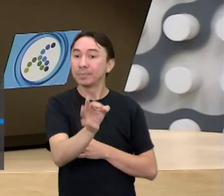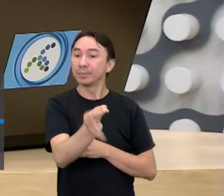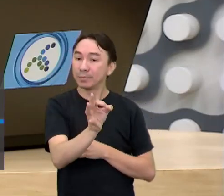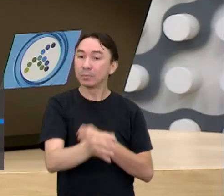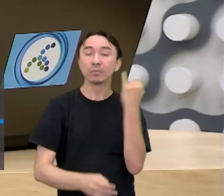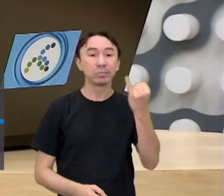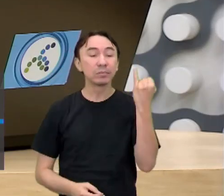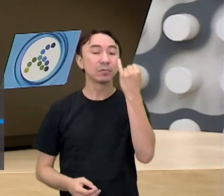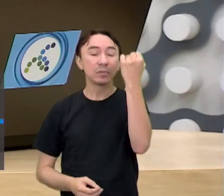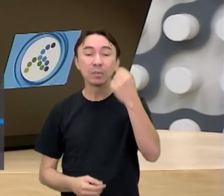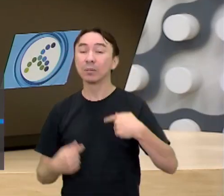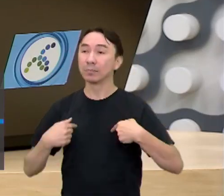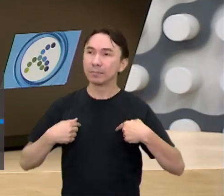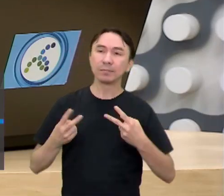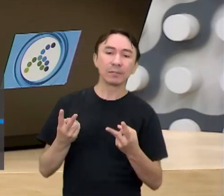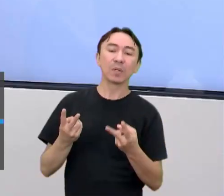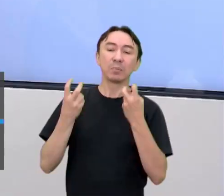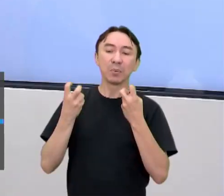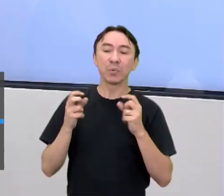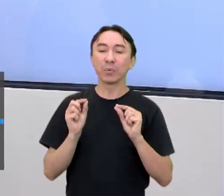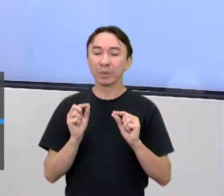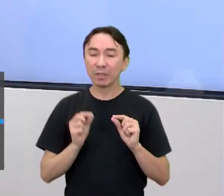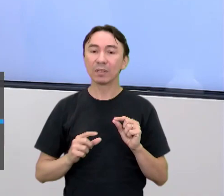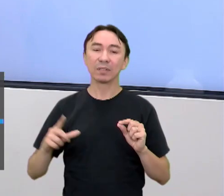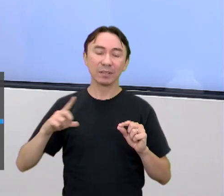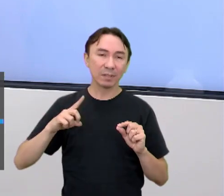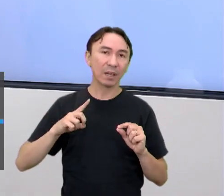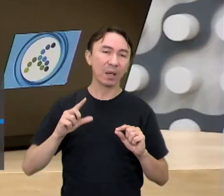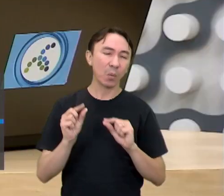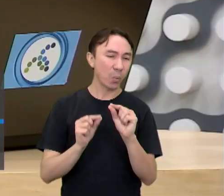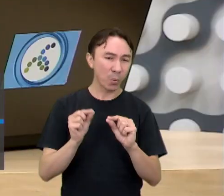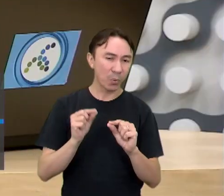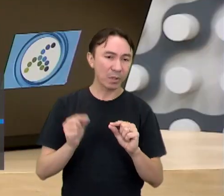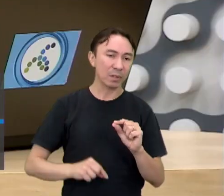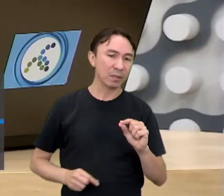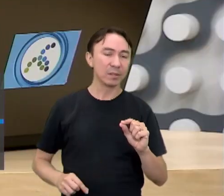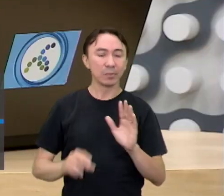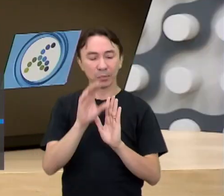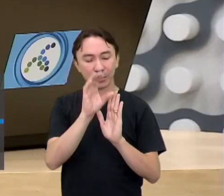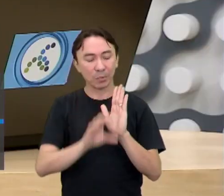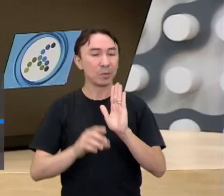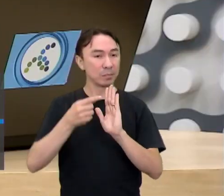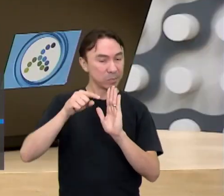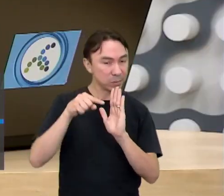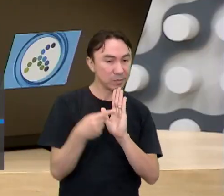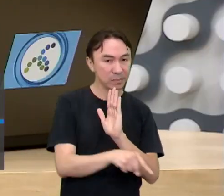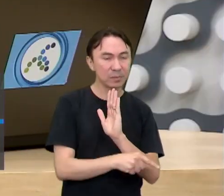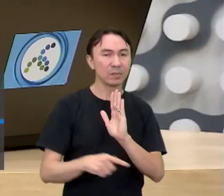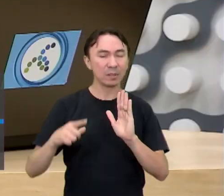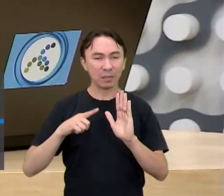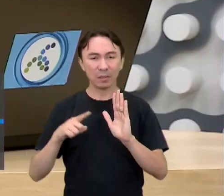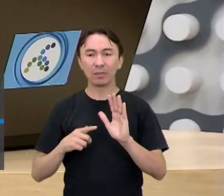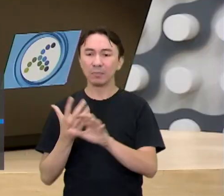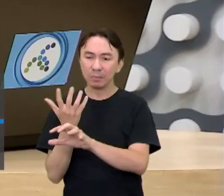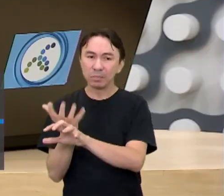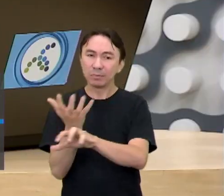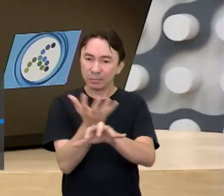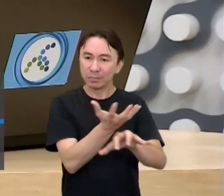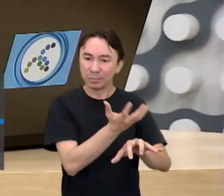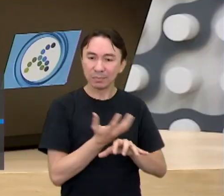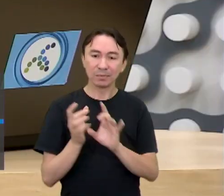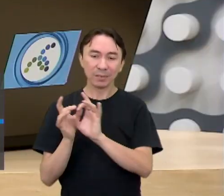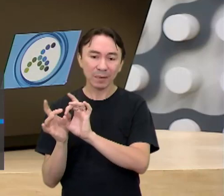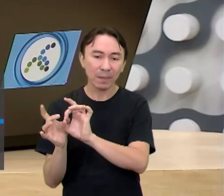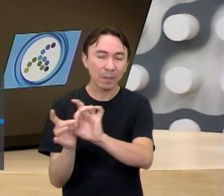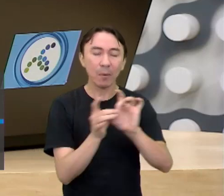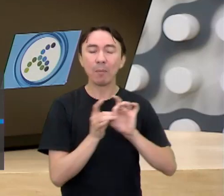que os aprofundamentos estão interligados. Porque eu escutando você falar de condições socioeconômicas, não sei, todos